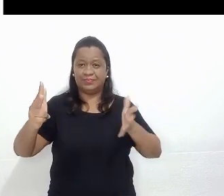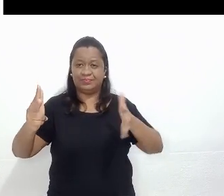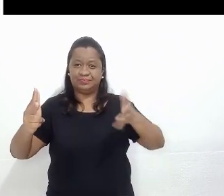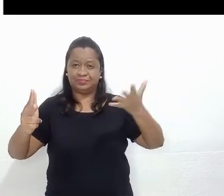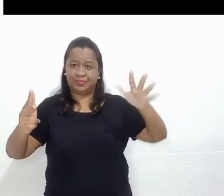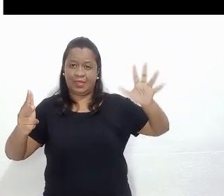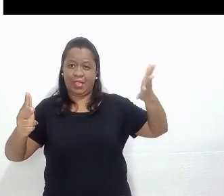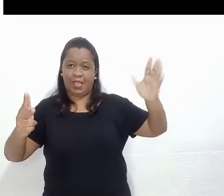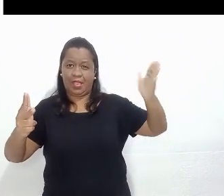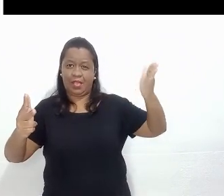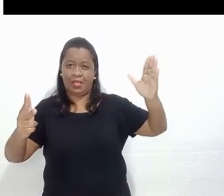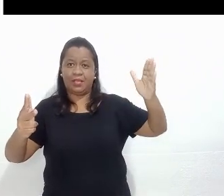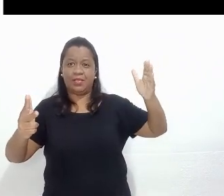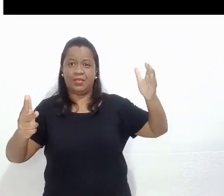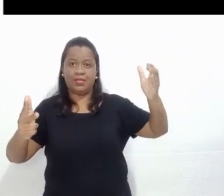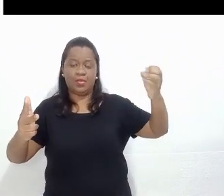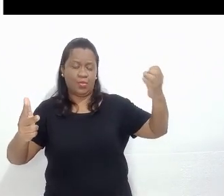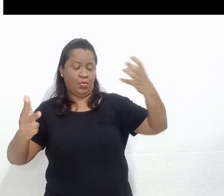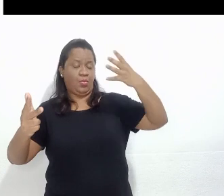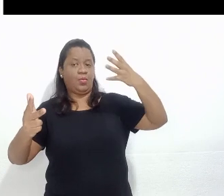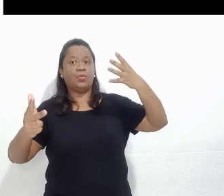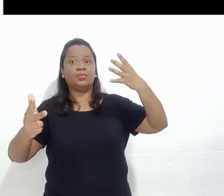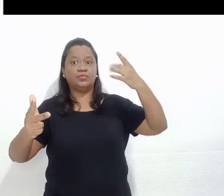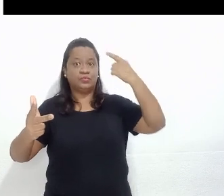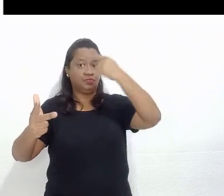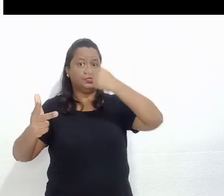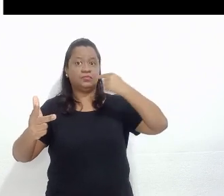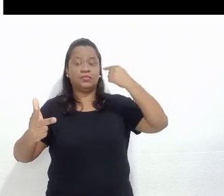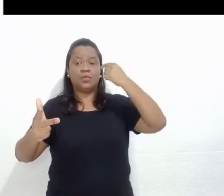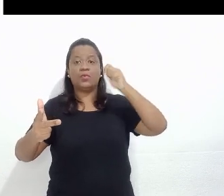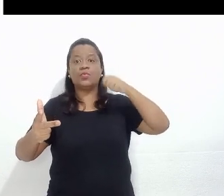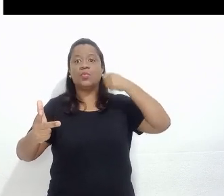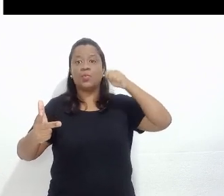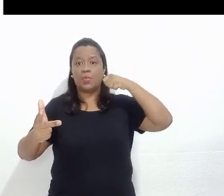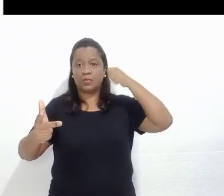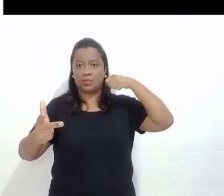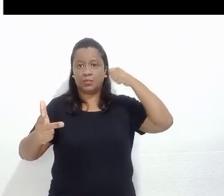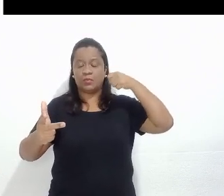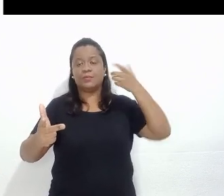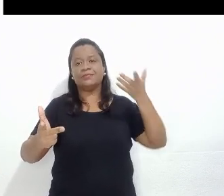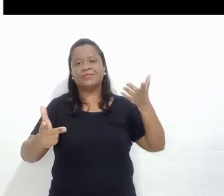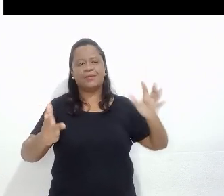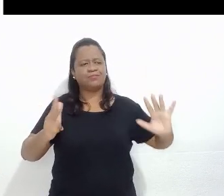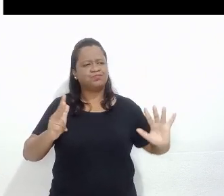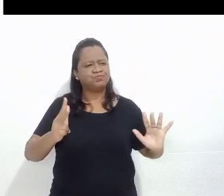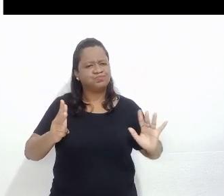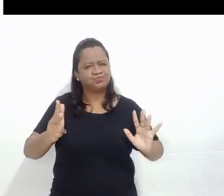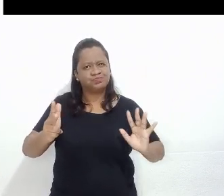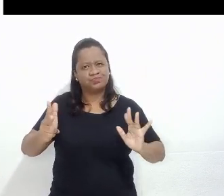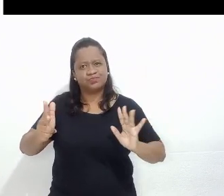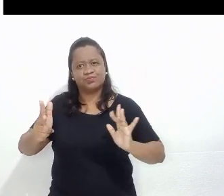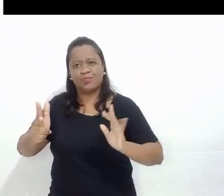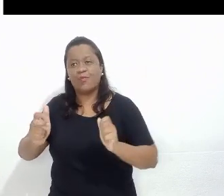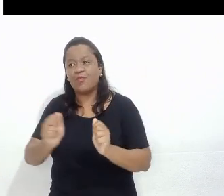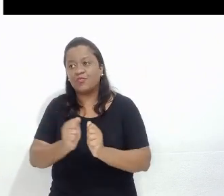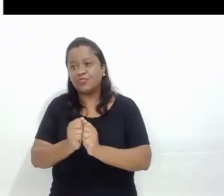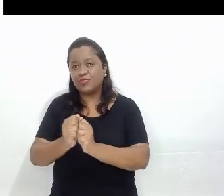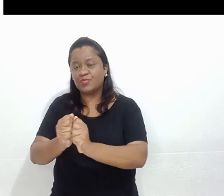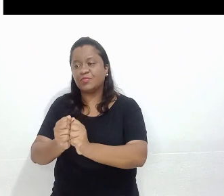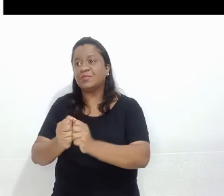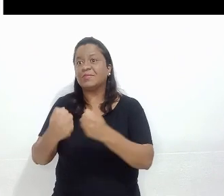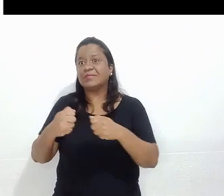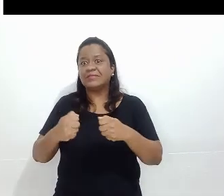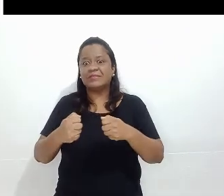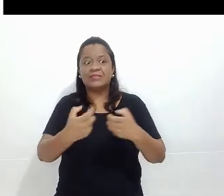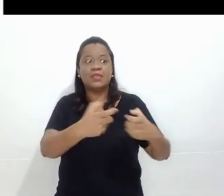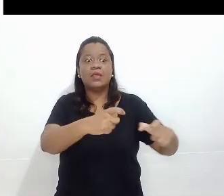o rosto do ator, né? Então você imagina, uma galera que vai. Então essa galera tem que saber exatamente para